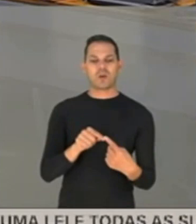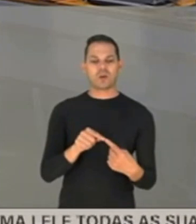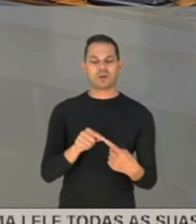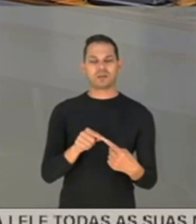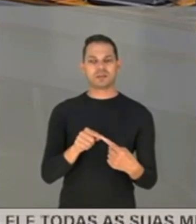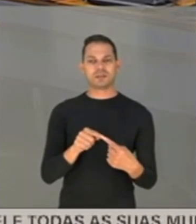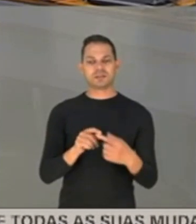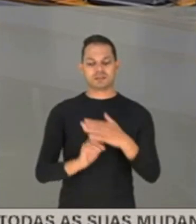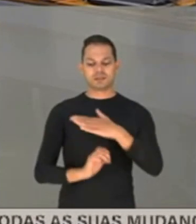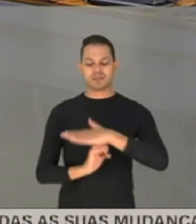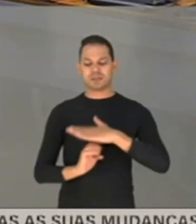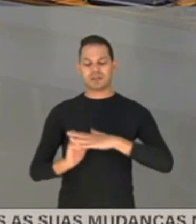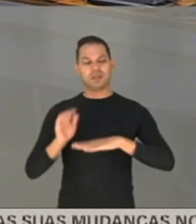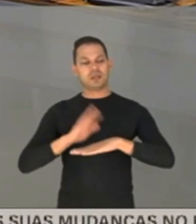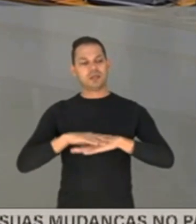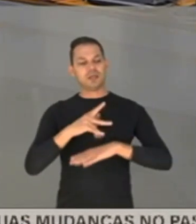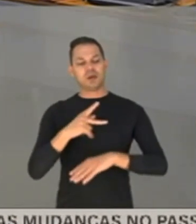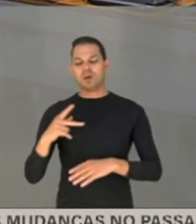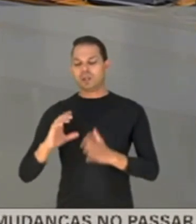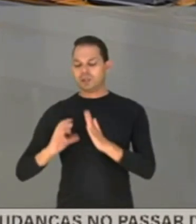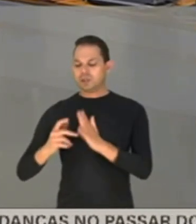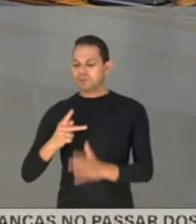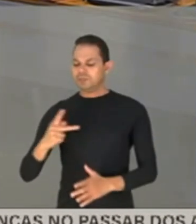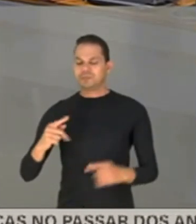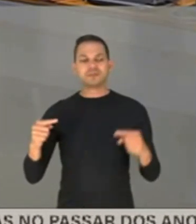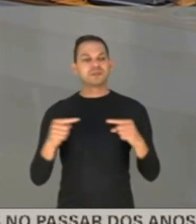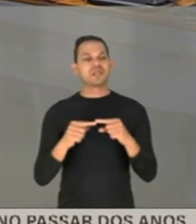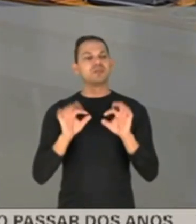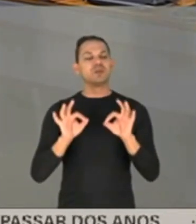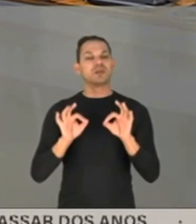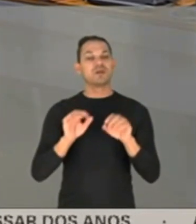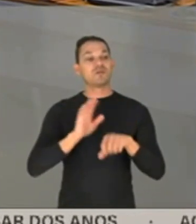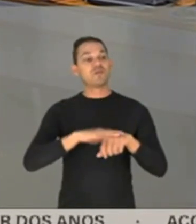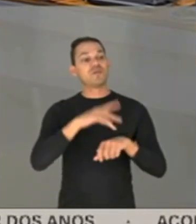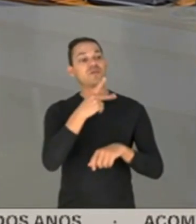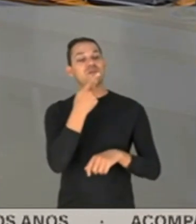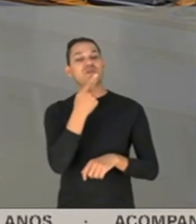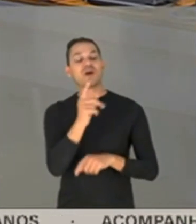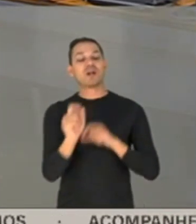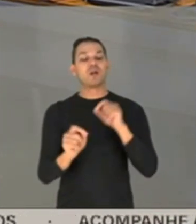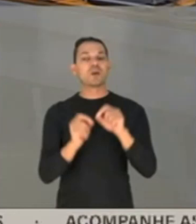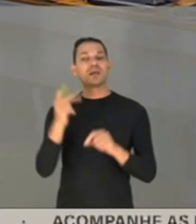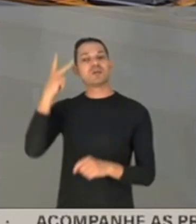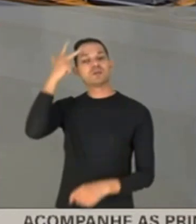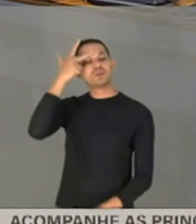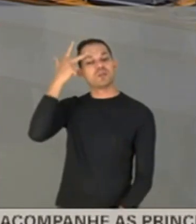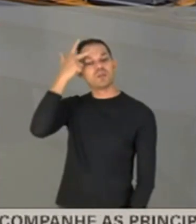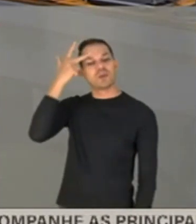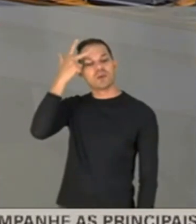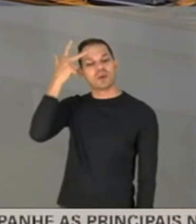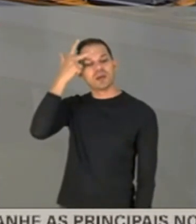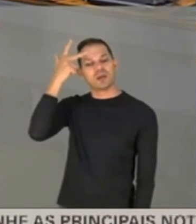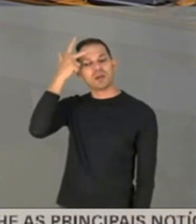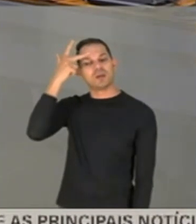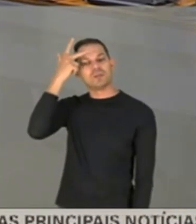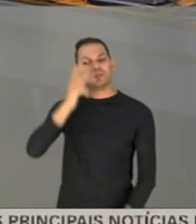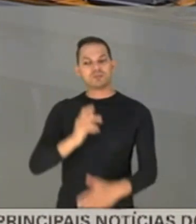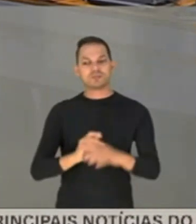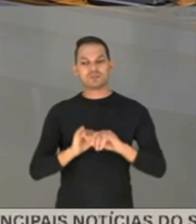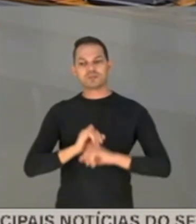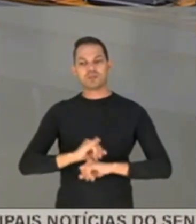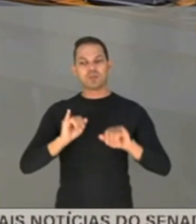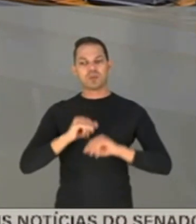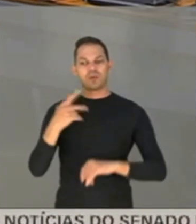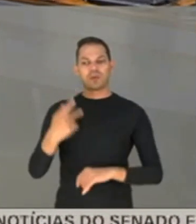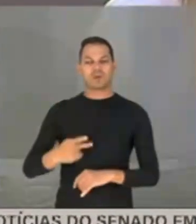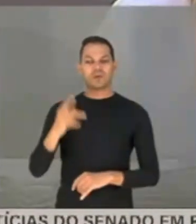ligação da empresa de vocês com o PP? O que o senhor tem a dizer sobre essa hipótese levantada pela imprensa